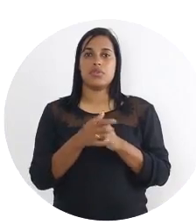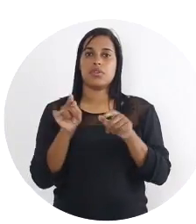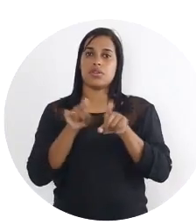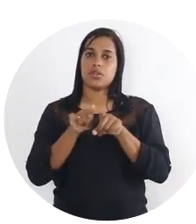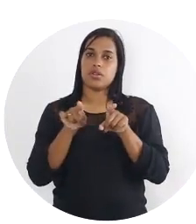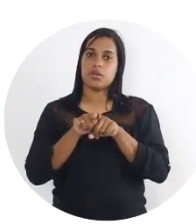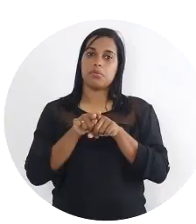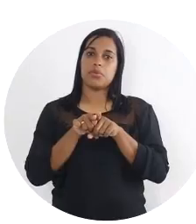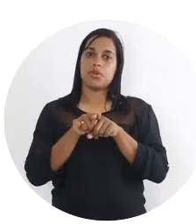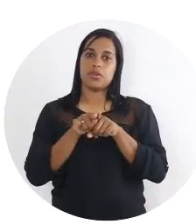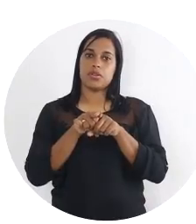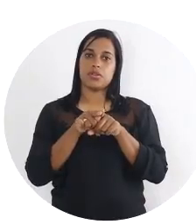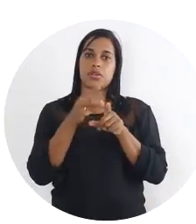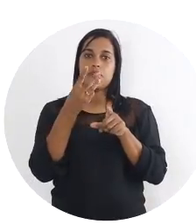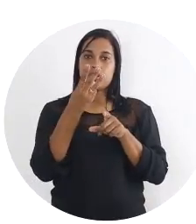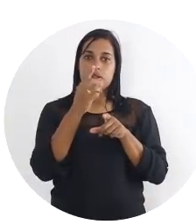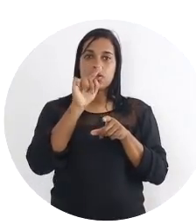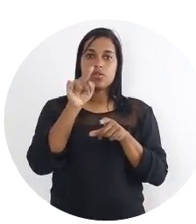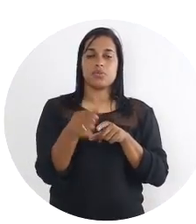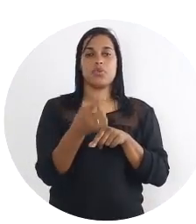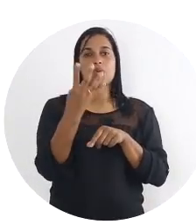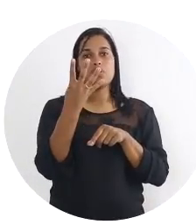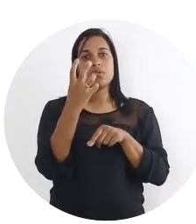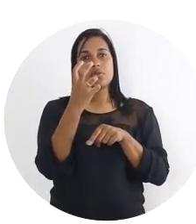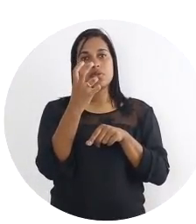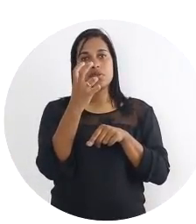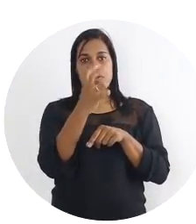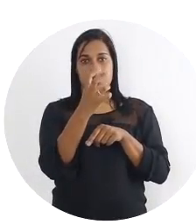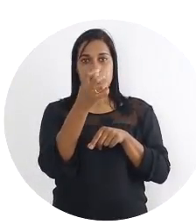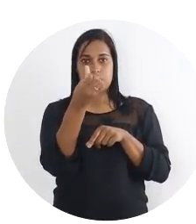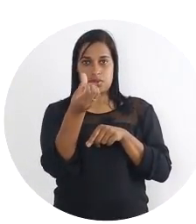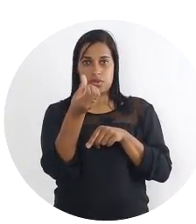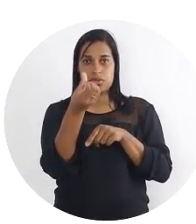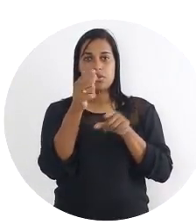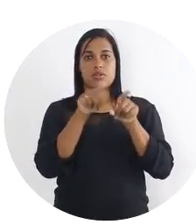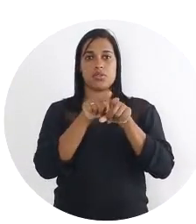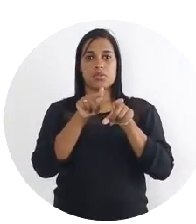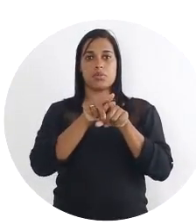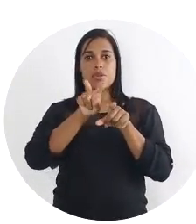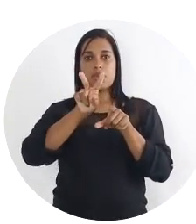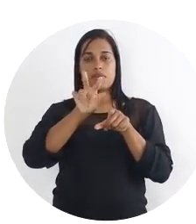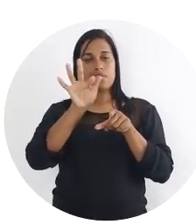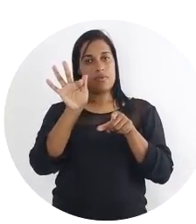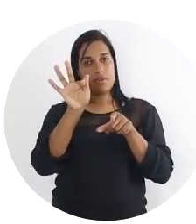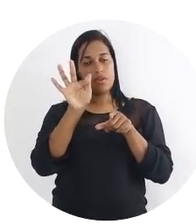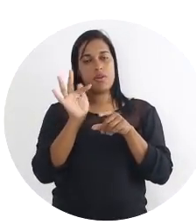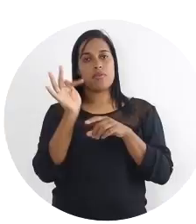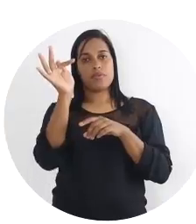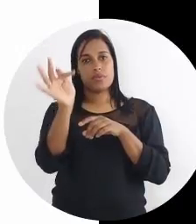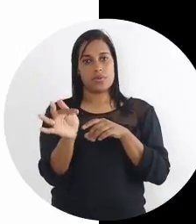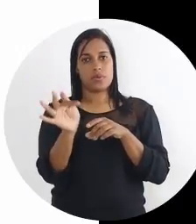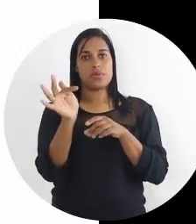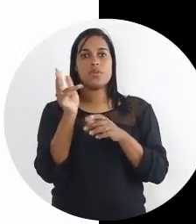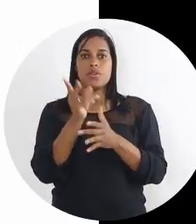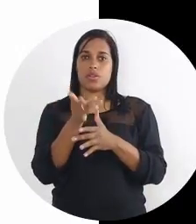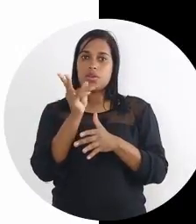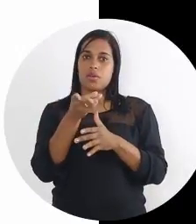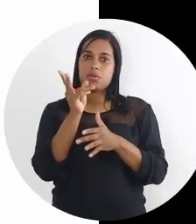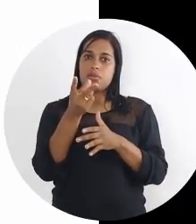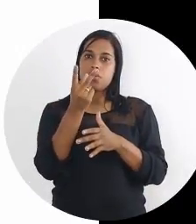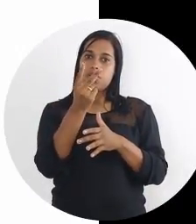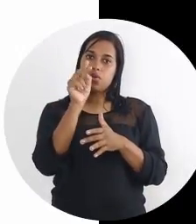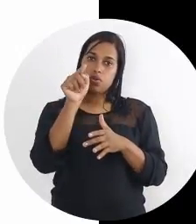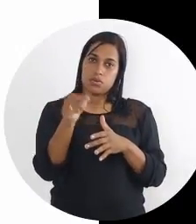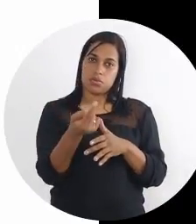pressione, digite 3.456 e na sequência FV, que corresponde ao valor futuro. Na sequência